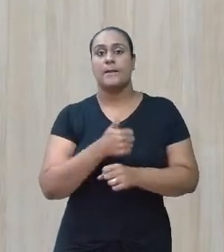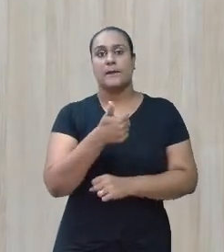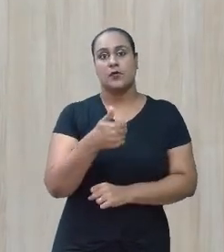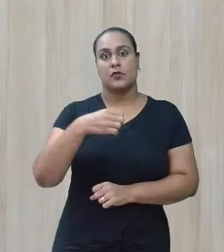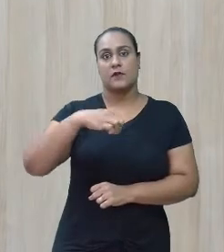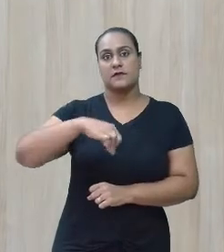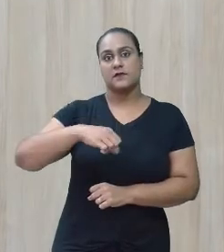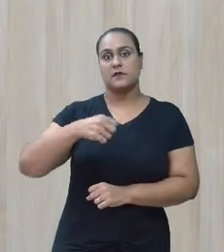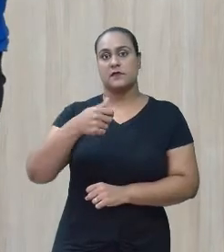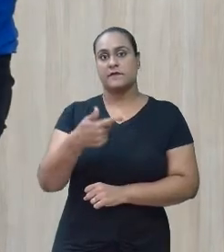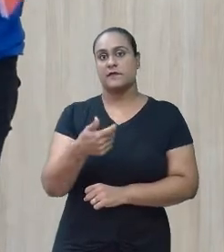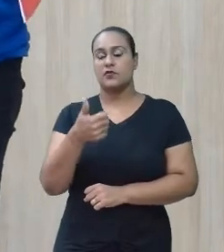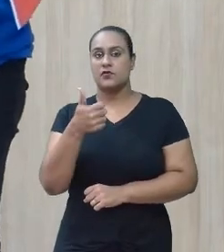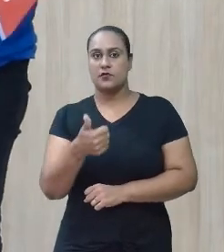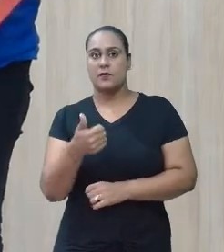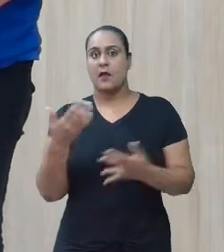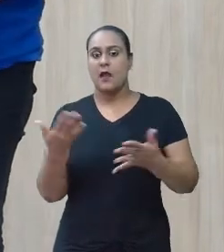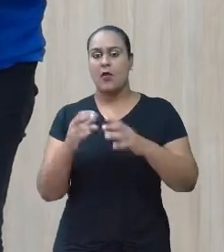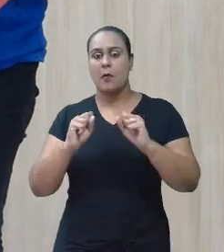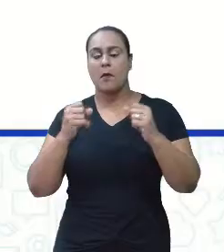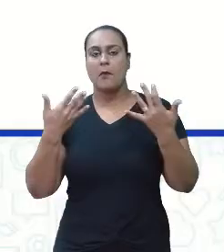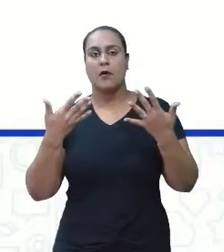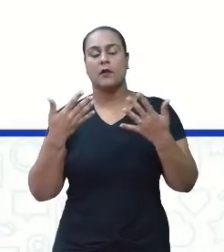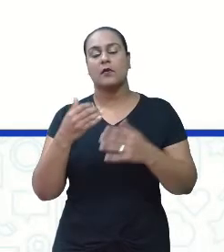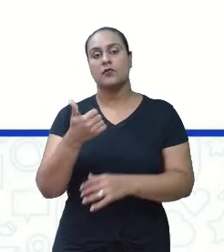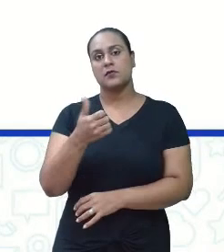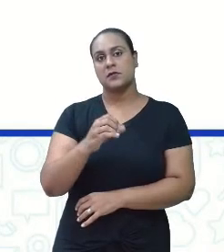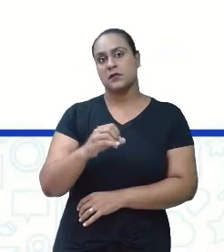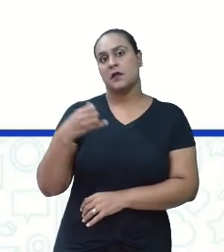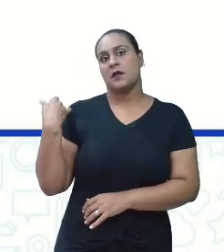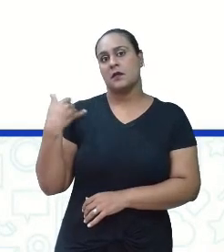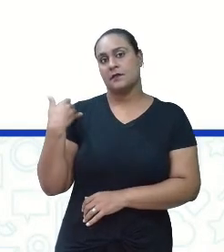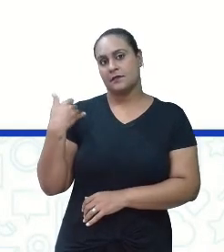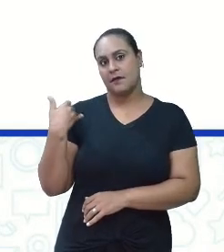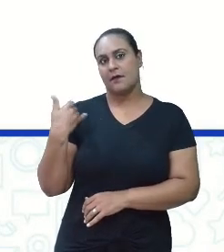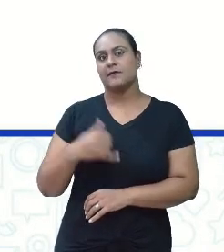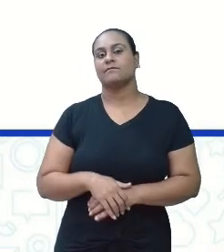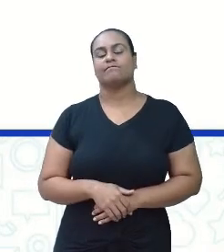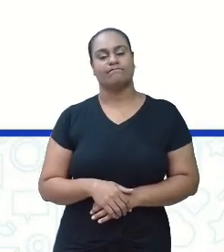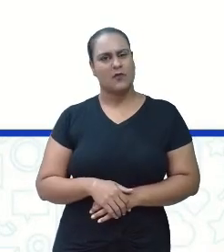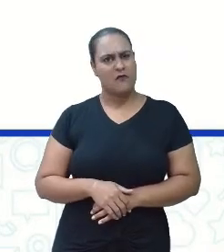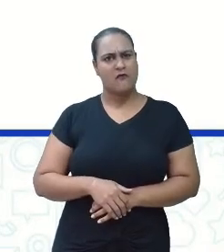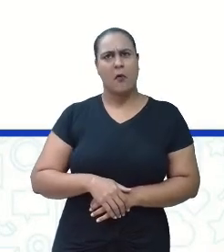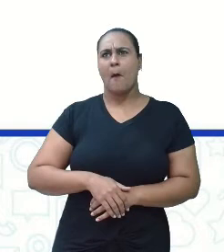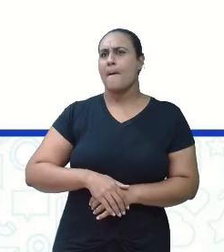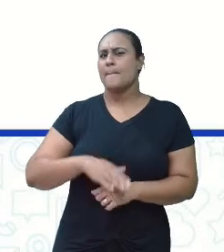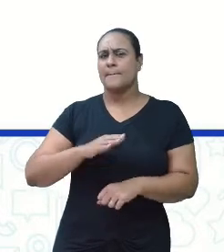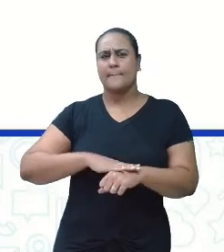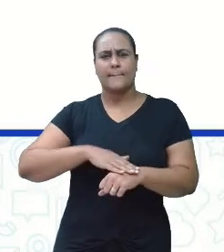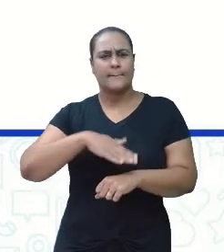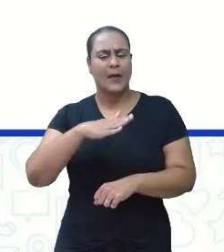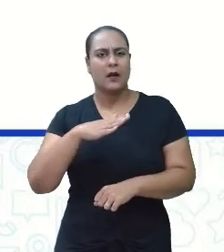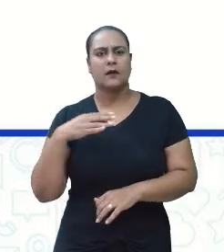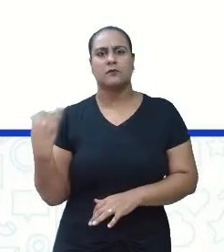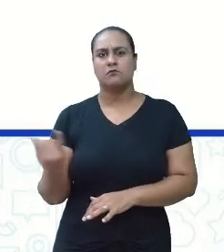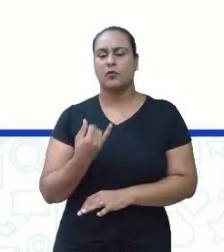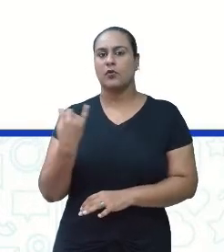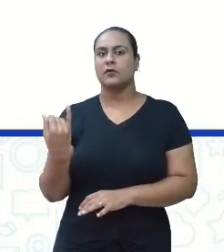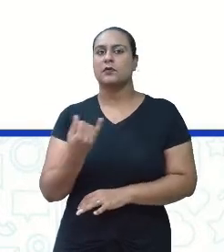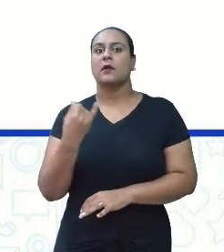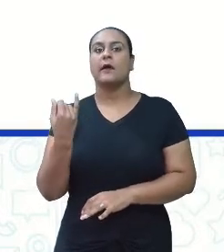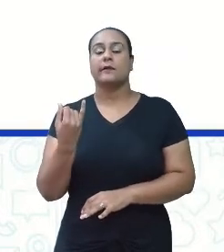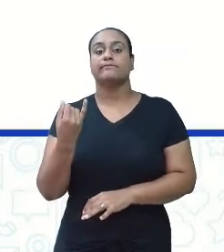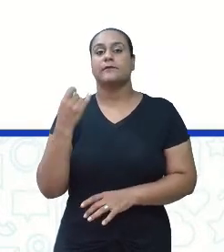1921 e estamos comemorando os 100 anos dele. Ele foi um grande educador, muito preocupado com a alfabetização de jovens e adultos.